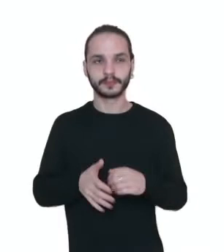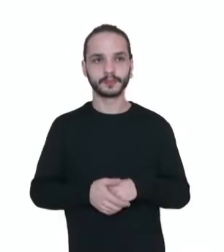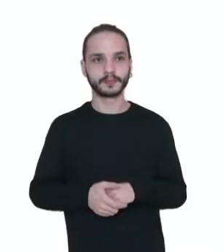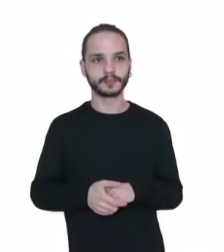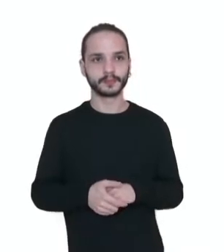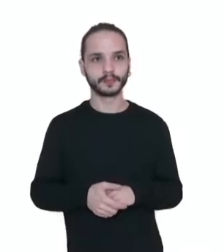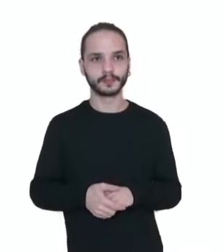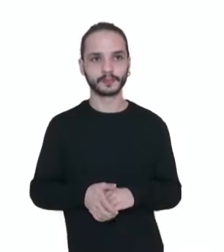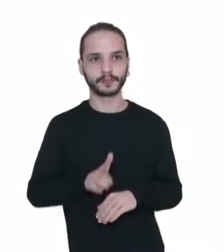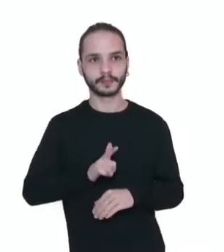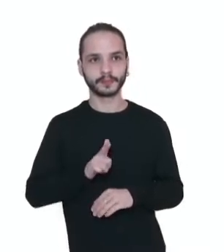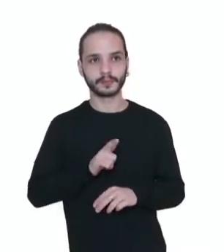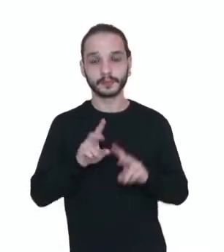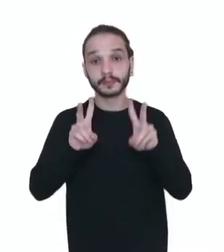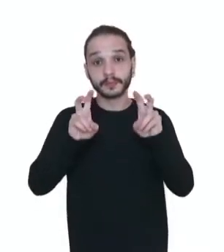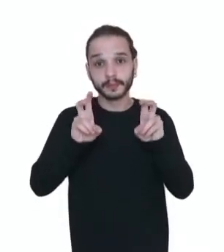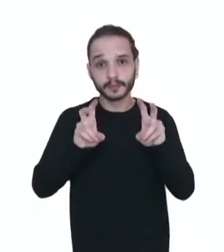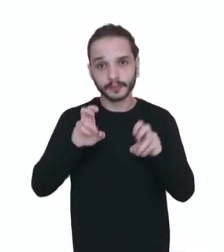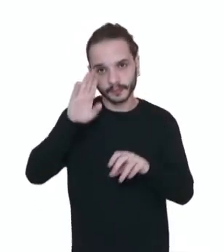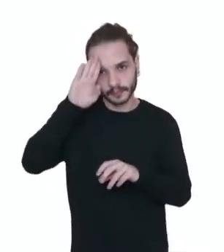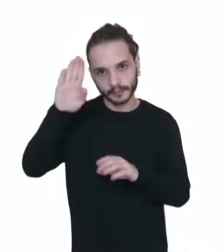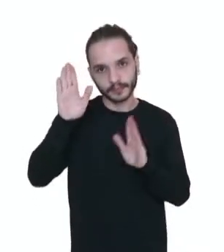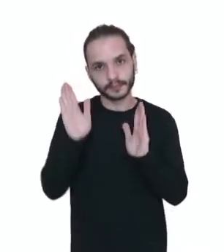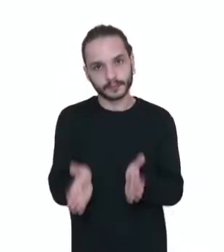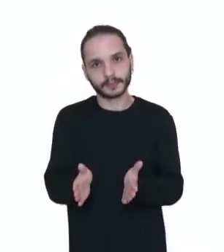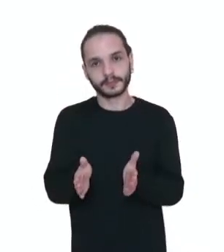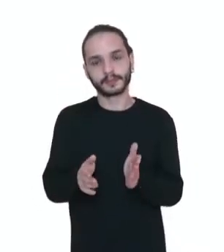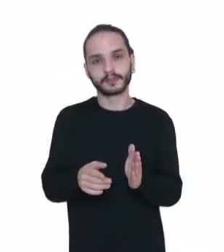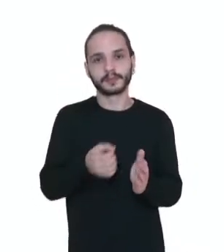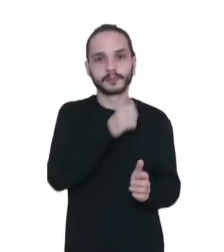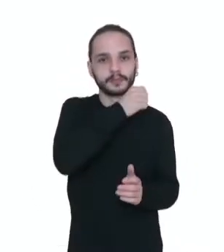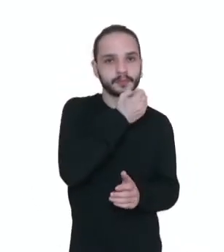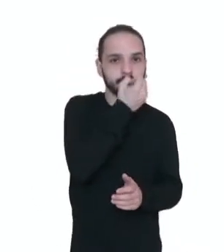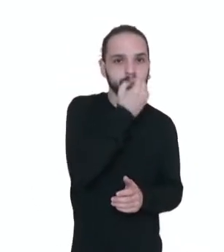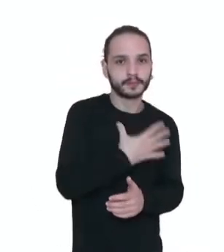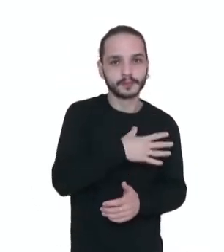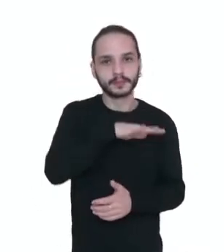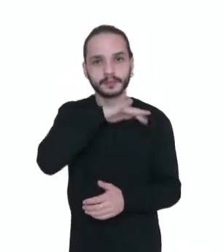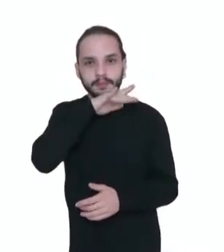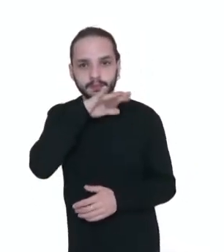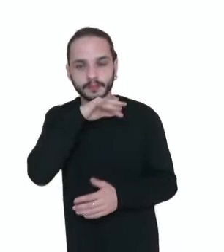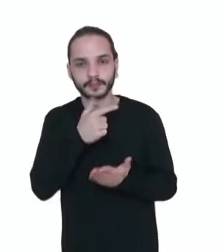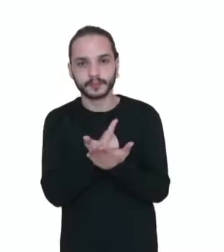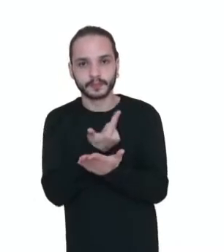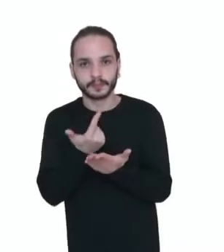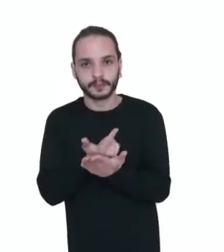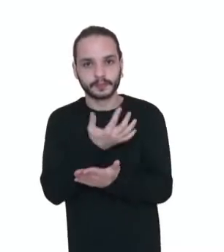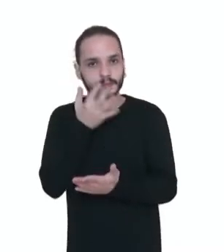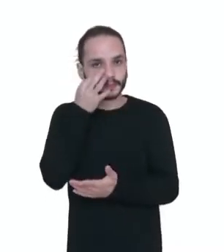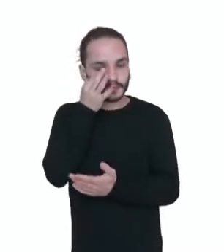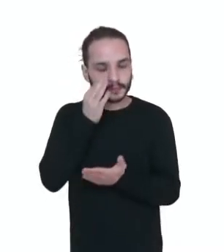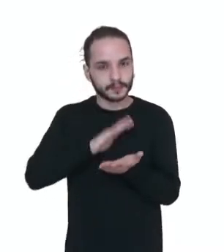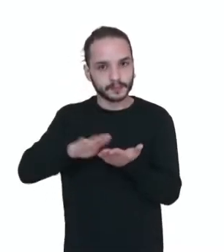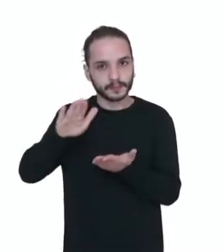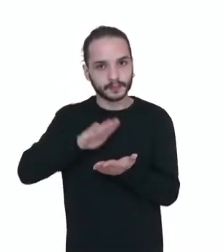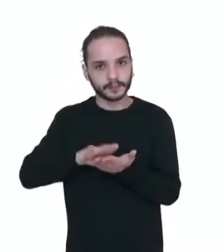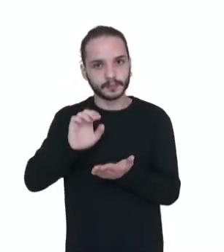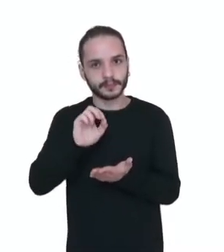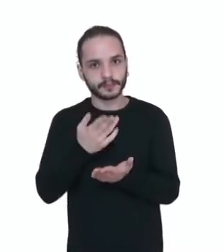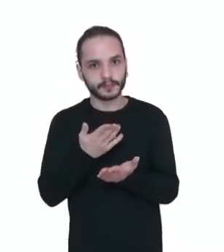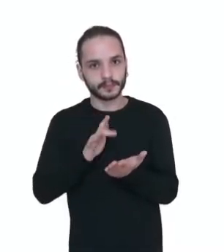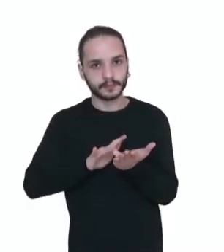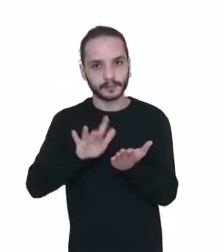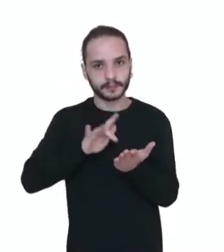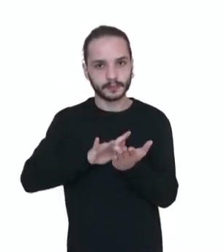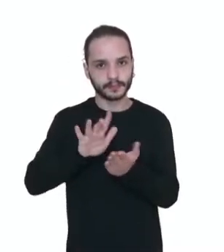Então tem que ter o tema, a gente sugeriu aí as vantagens e desvantagens, né, do livro impresso e do livro digital, a posição, ou seja,